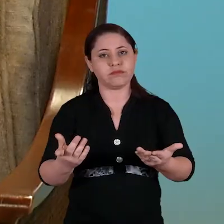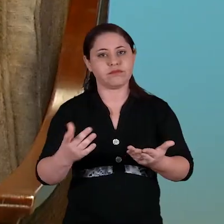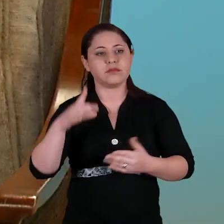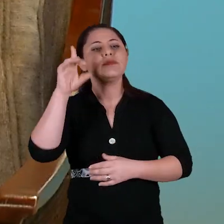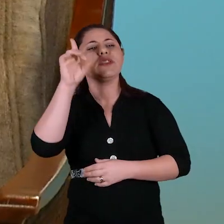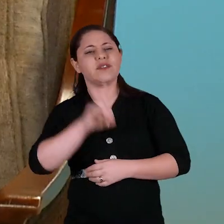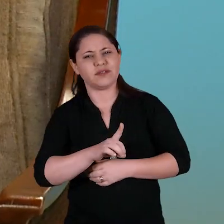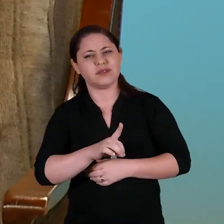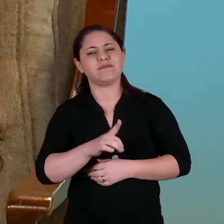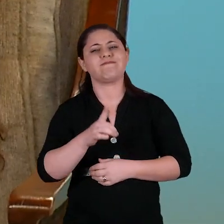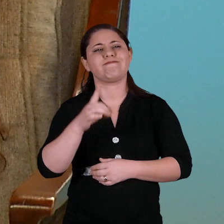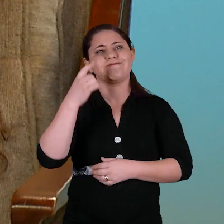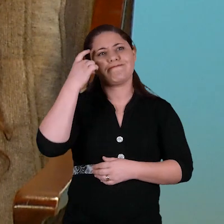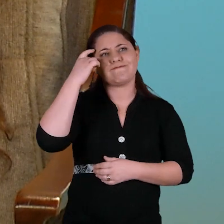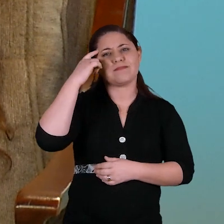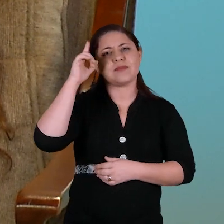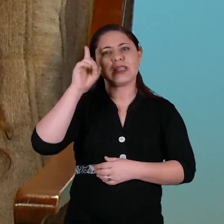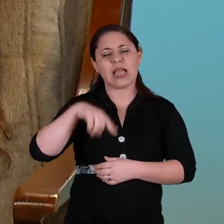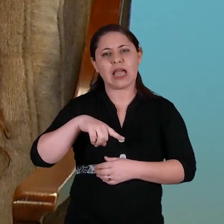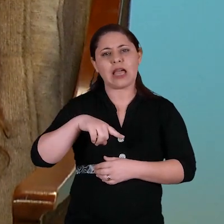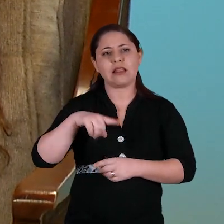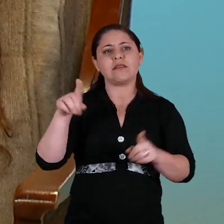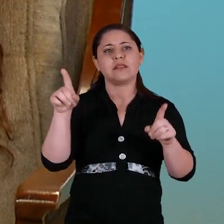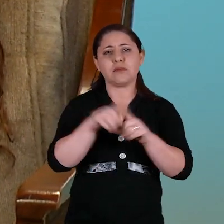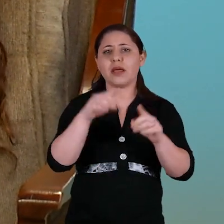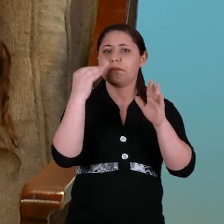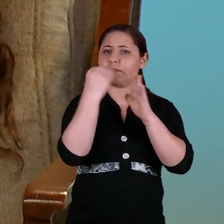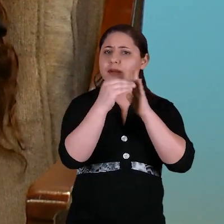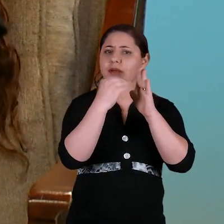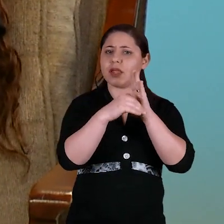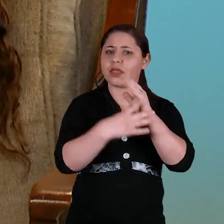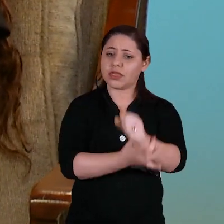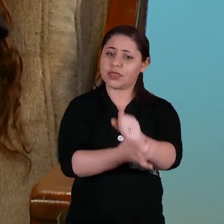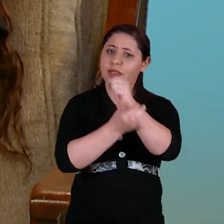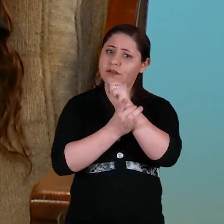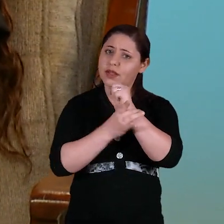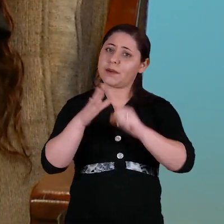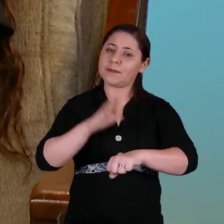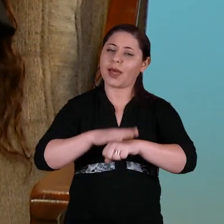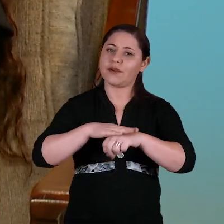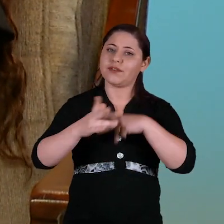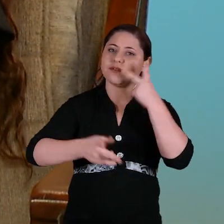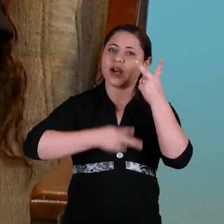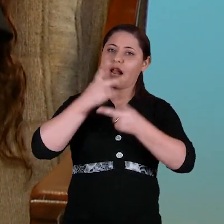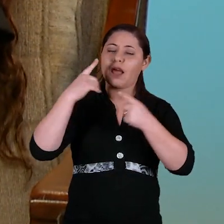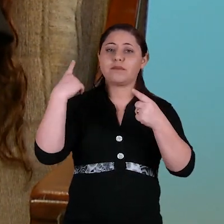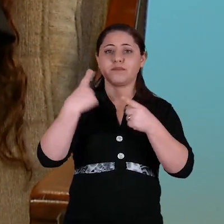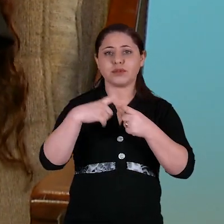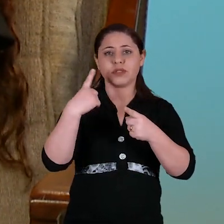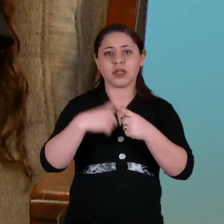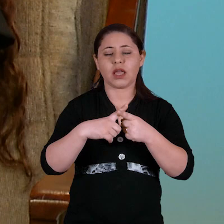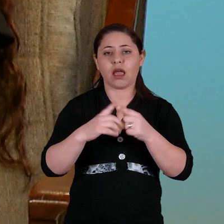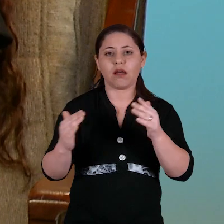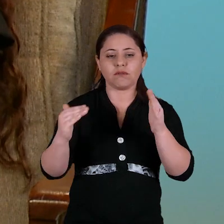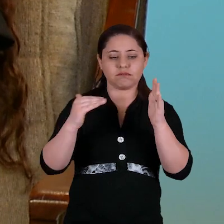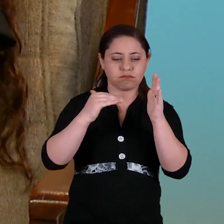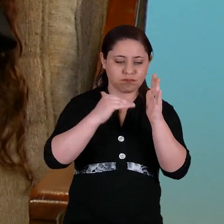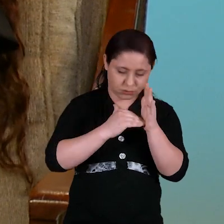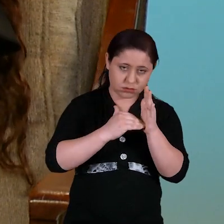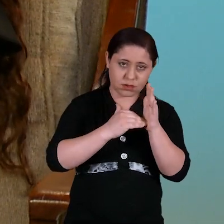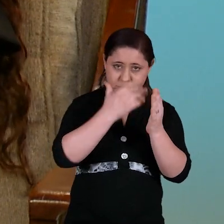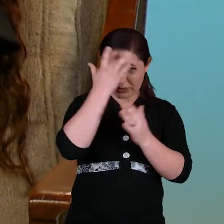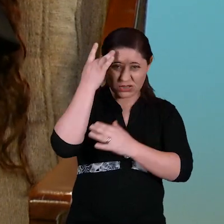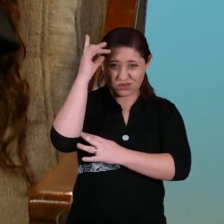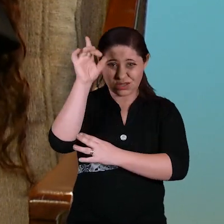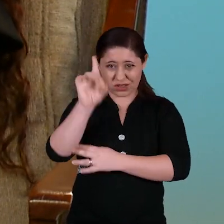com deficiência, eu acho que essa é uma das pautas que eu mais gosto de defender, que eu mais gosto de falar, porque acaba sendo sempre a última, né? Tipo, a pessoa